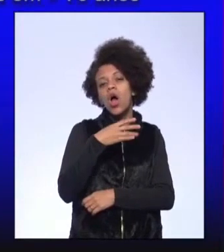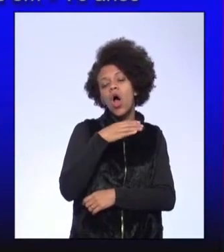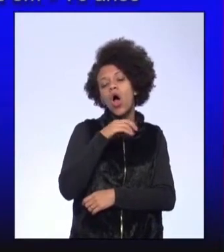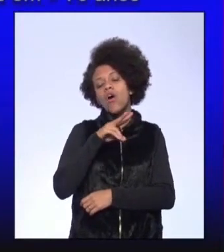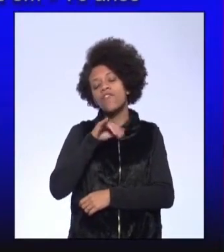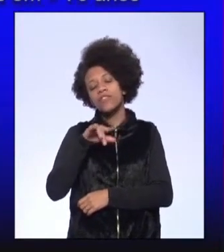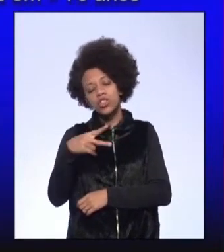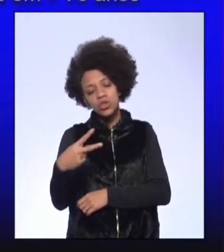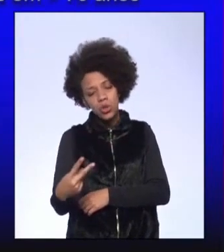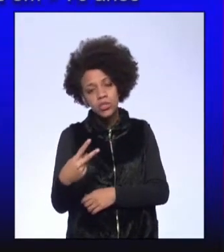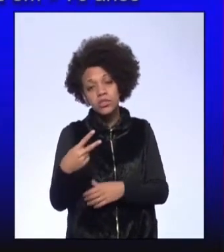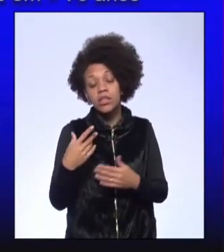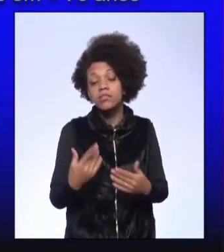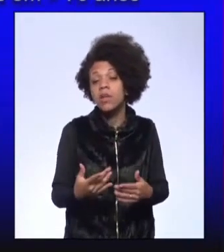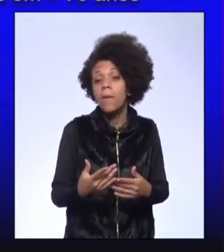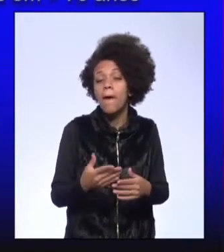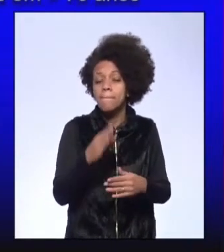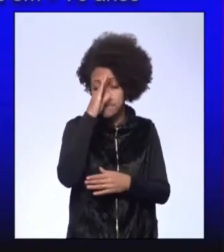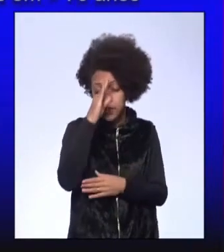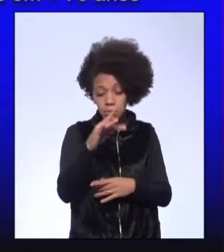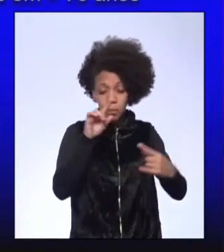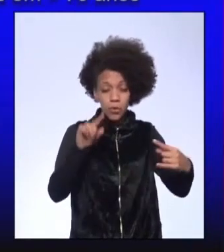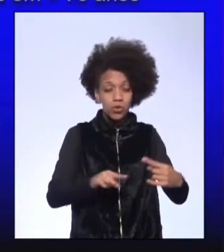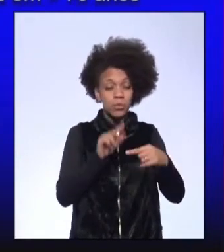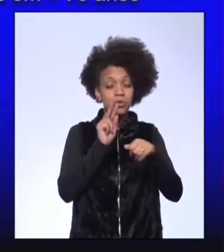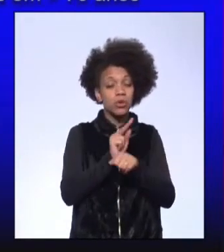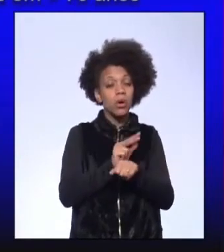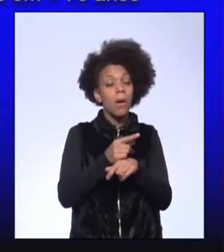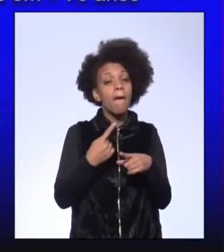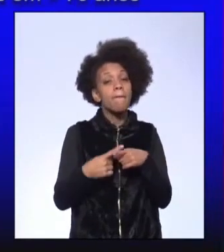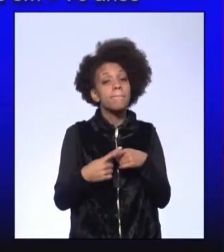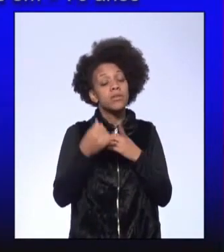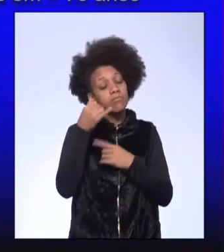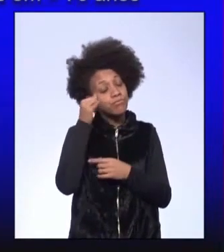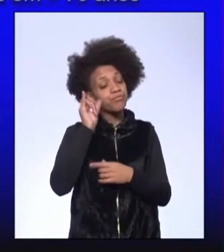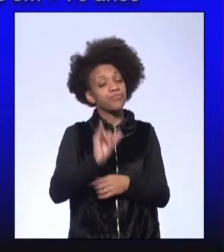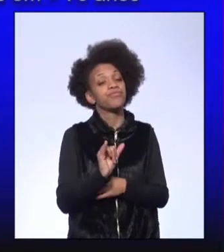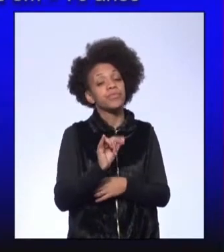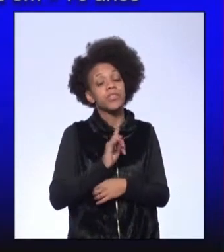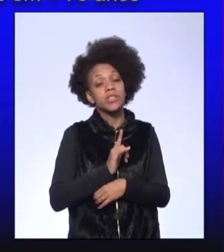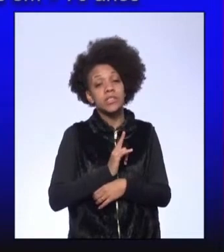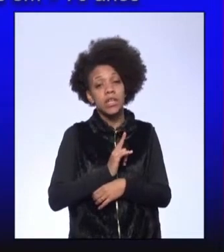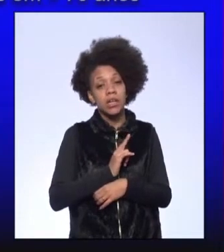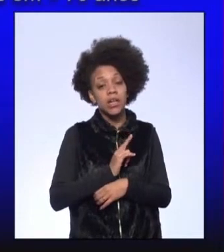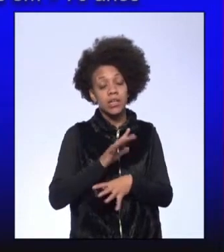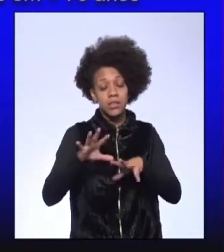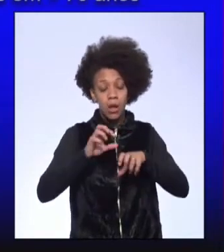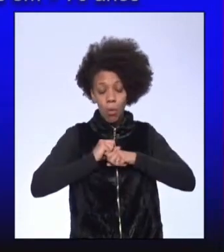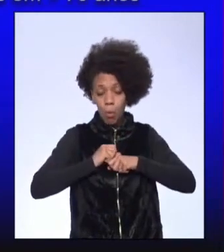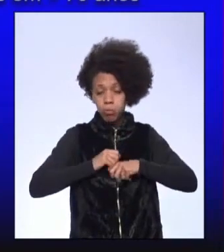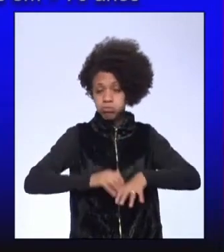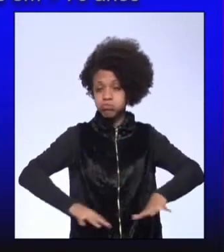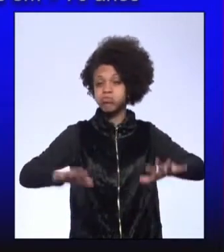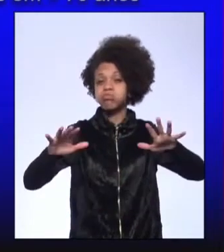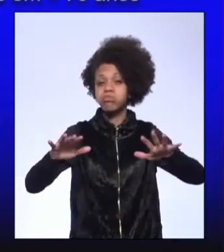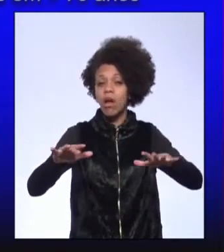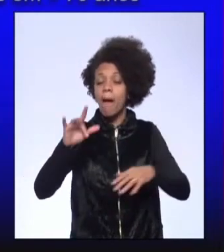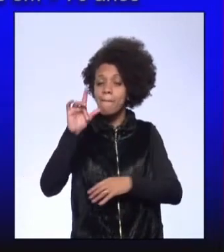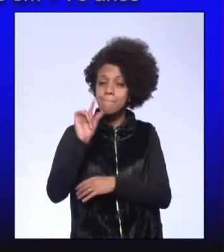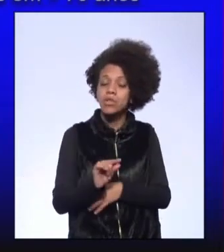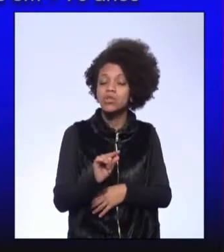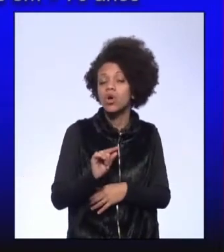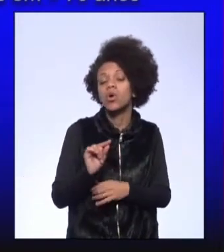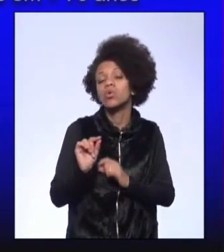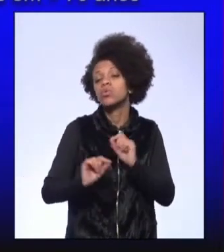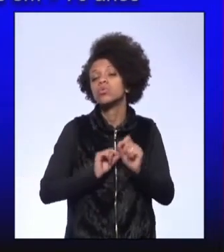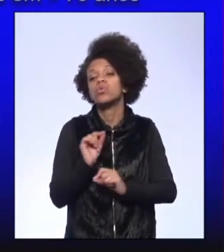de protegê-las, porque provavelmente a intervenção que elas vão ter na transmissão do vírus é menor do que